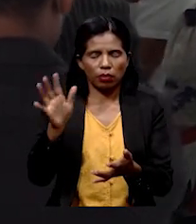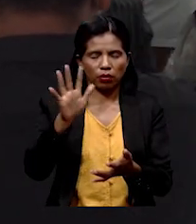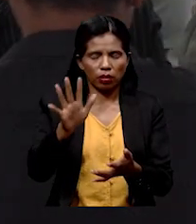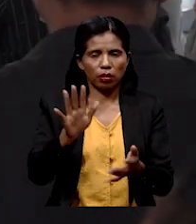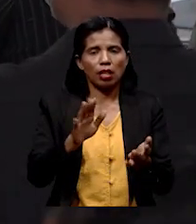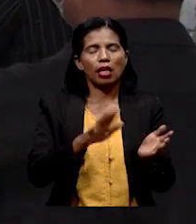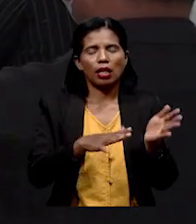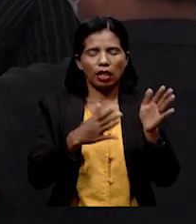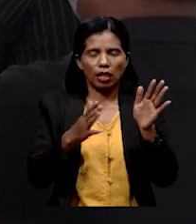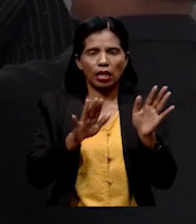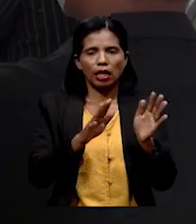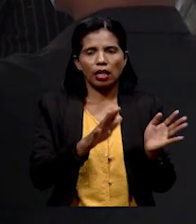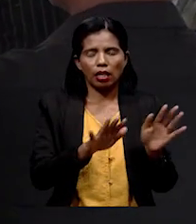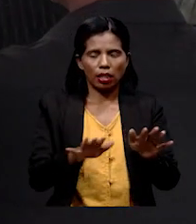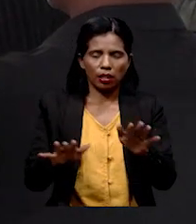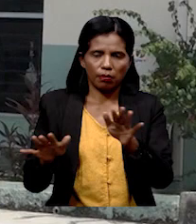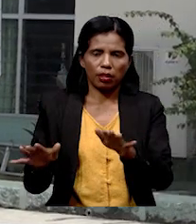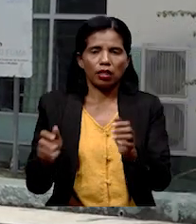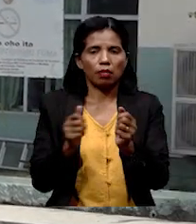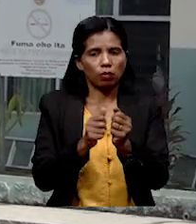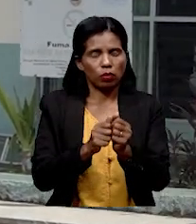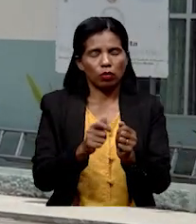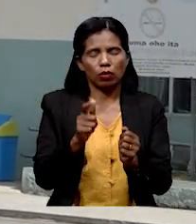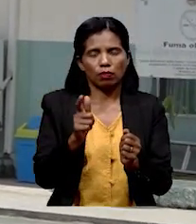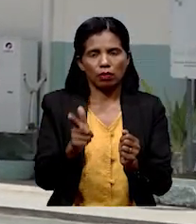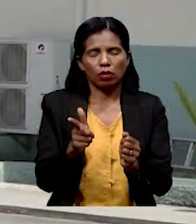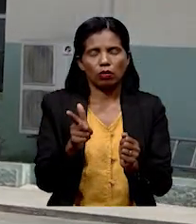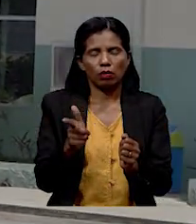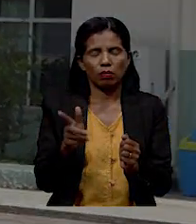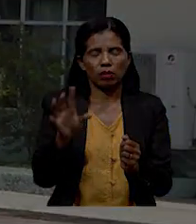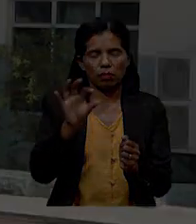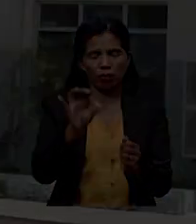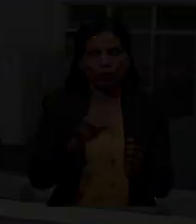resensia maklakon vida. Efigênia Babu, Lamberto da Silva, GMN.